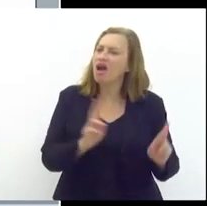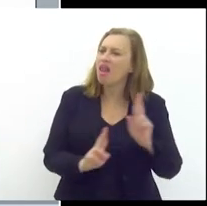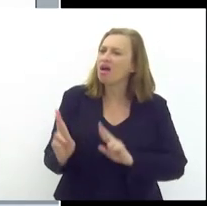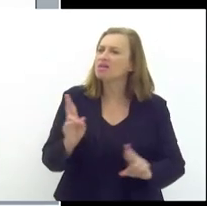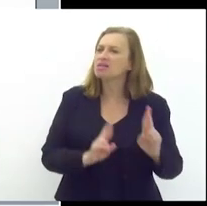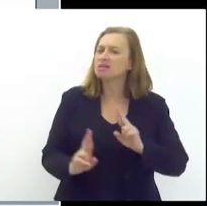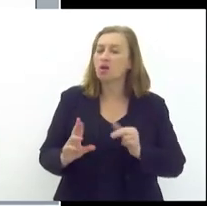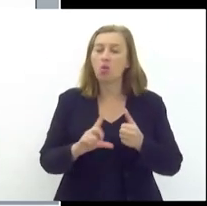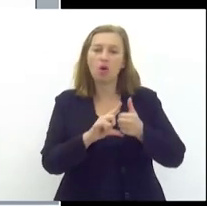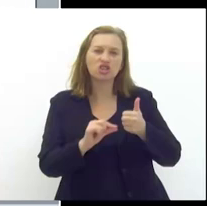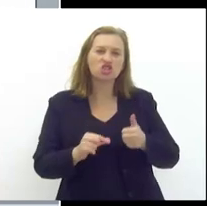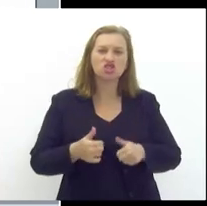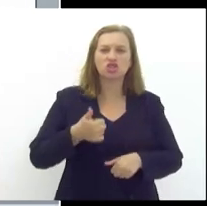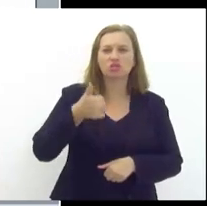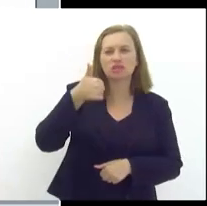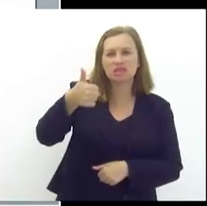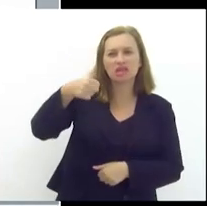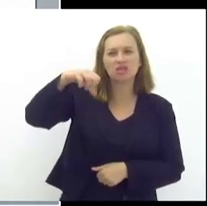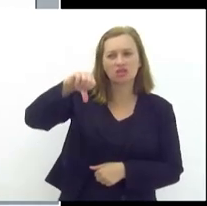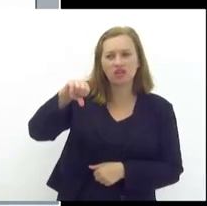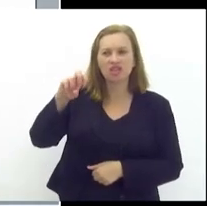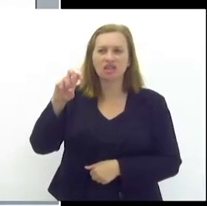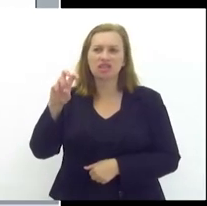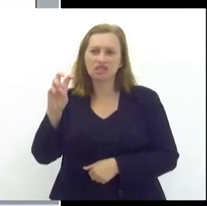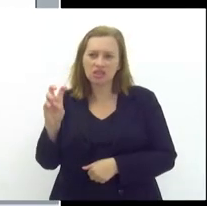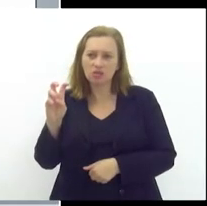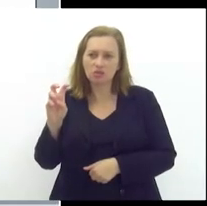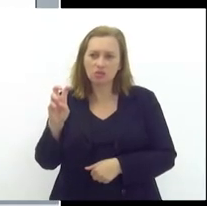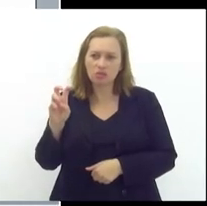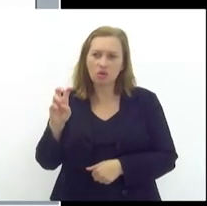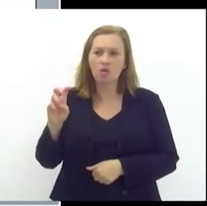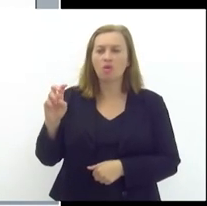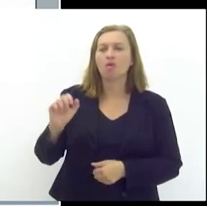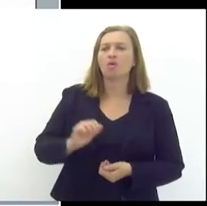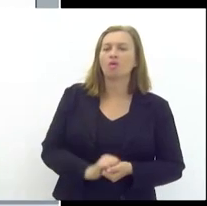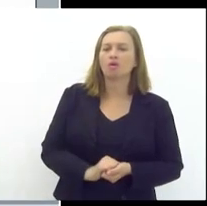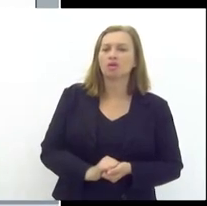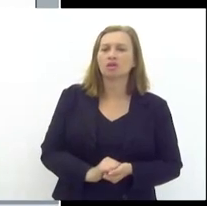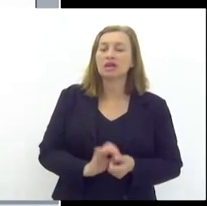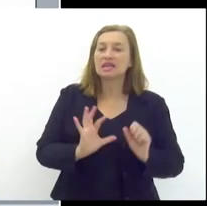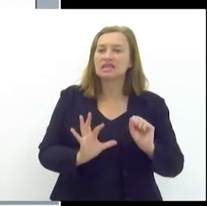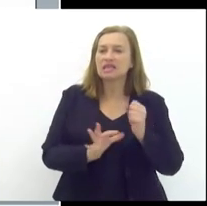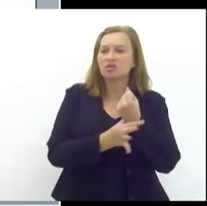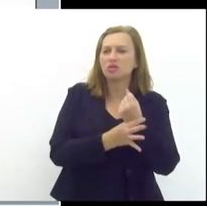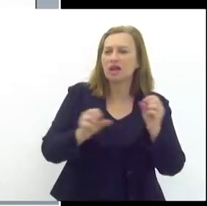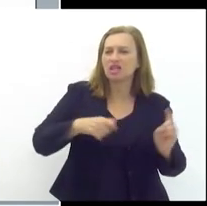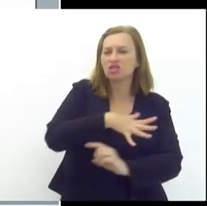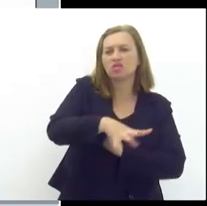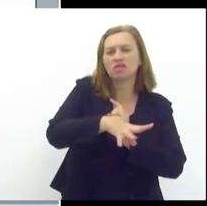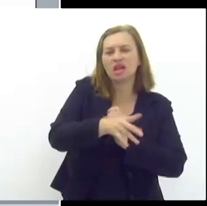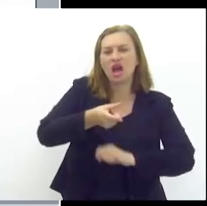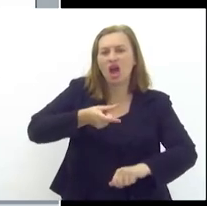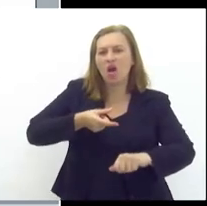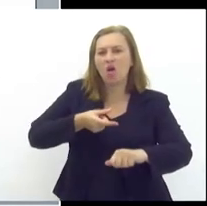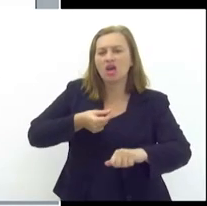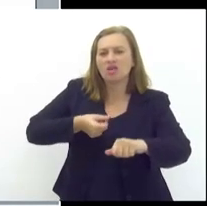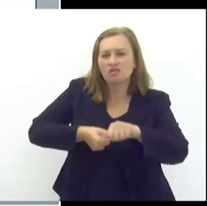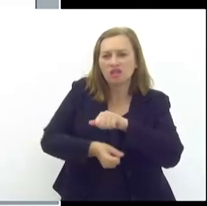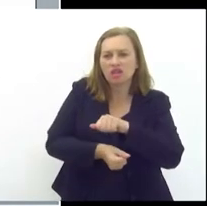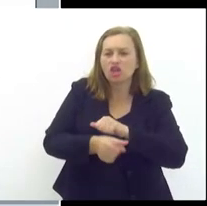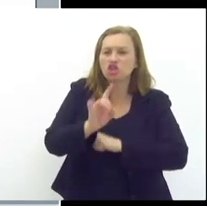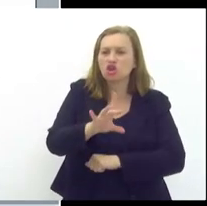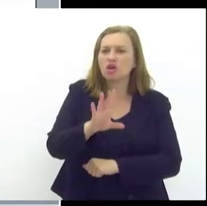Artigo 195 5 se a Seguridade Social será financiada somente pelo